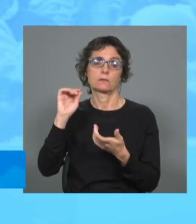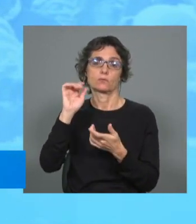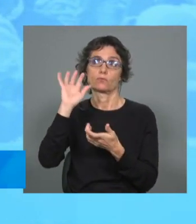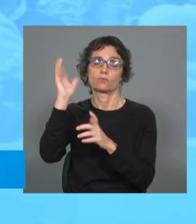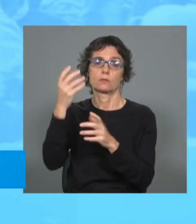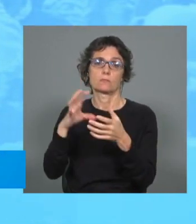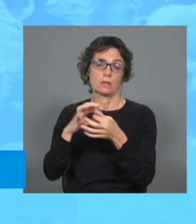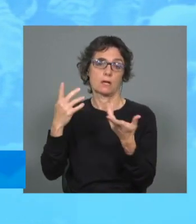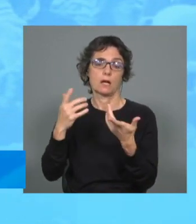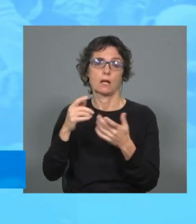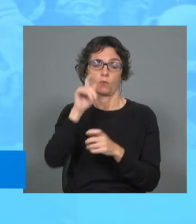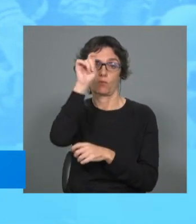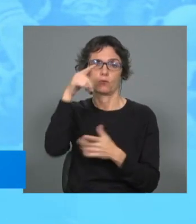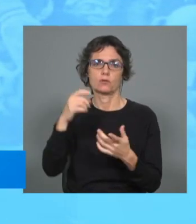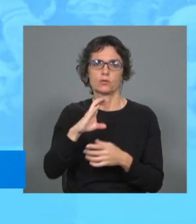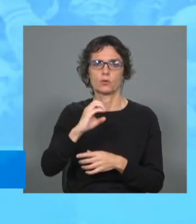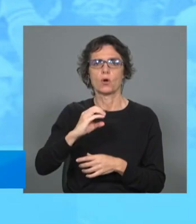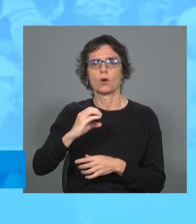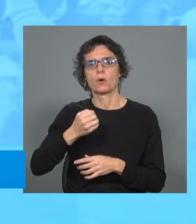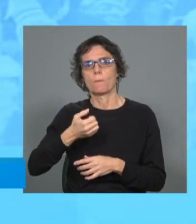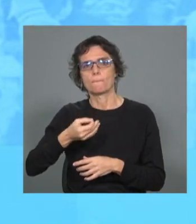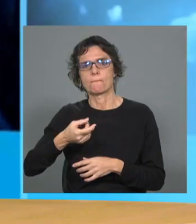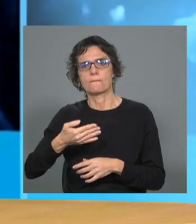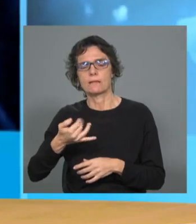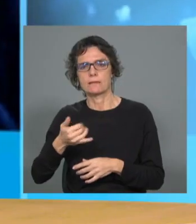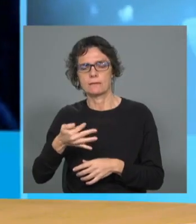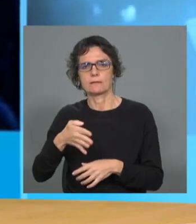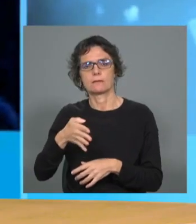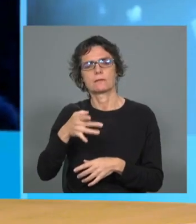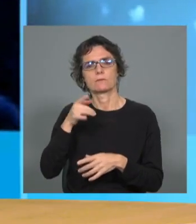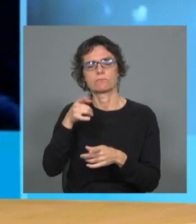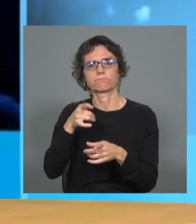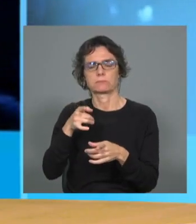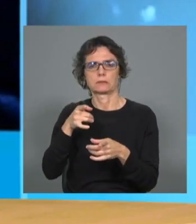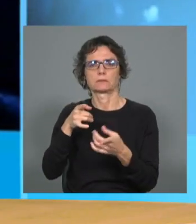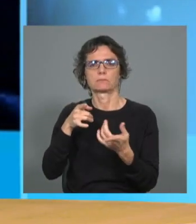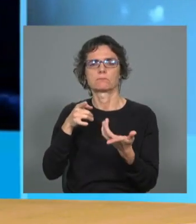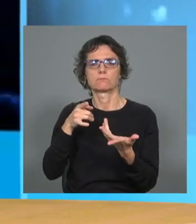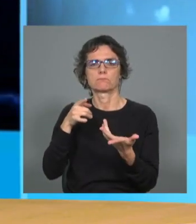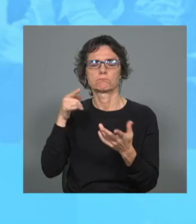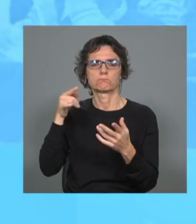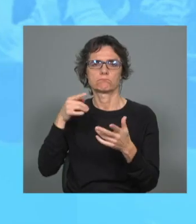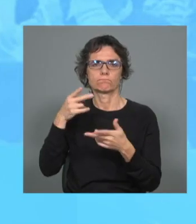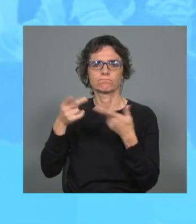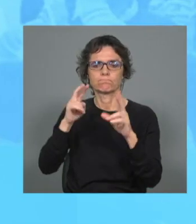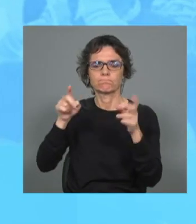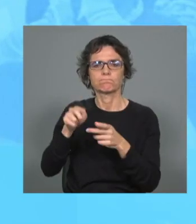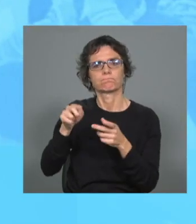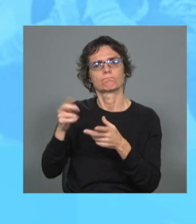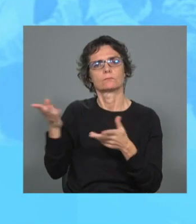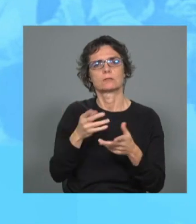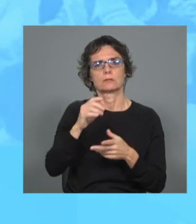crise ambiental. Um tema que vamos analisar daqui a pouco com Ana Patrícia Fonseca, da Fundação Fé e Cooperação. Mas será depois